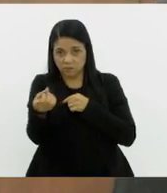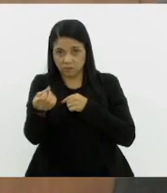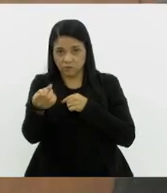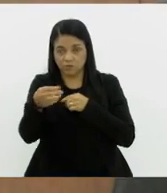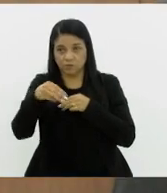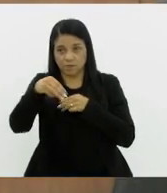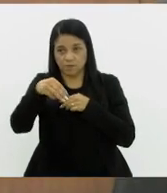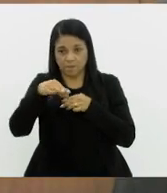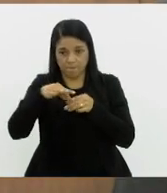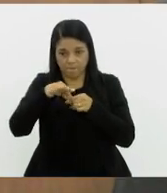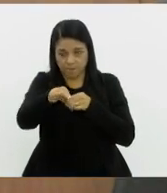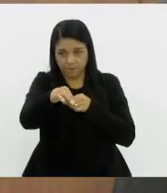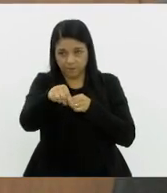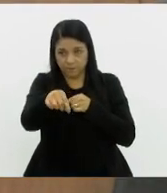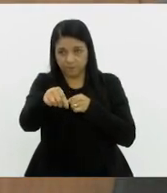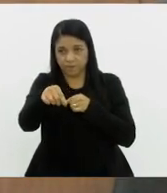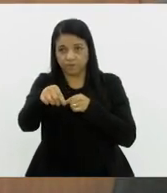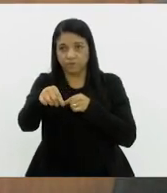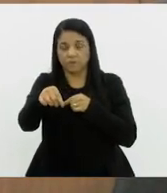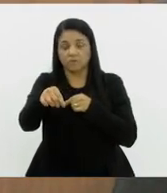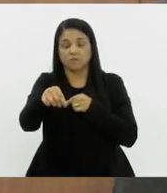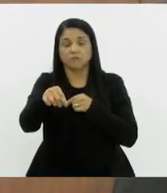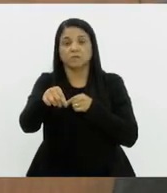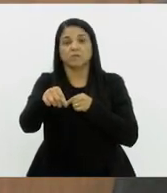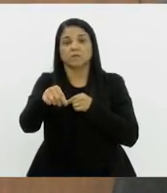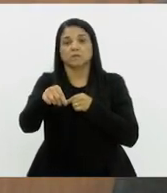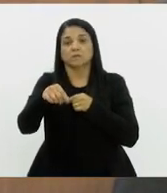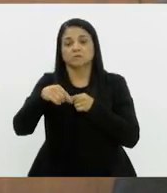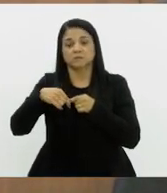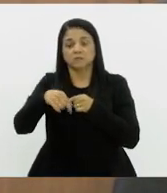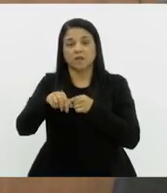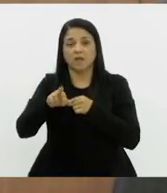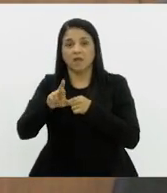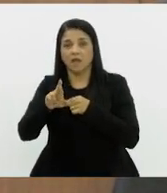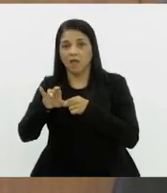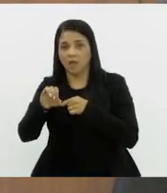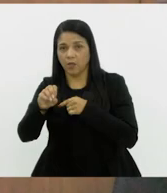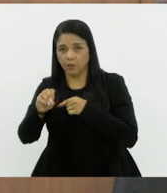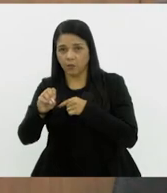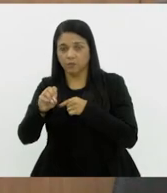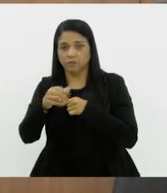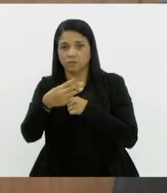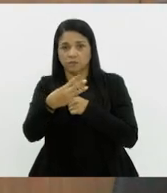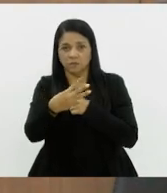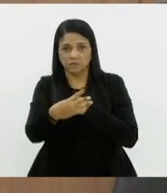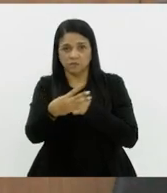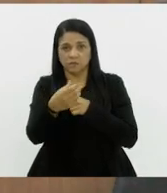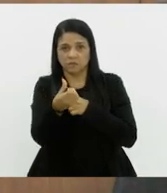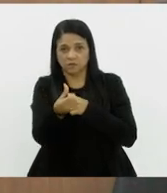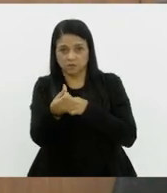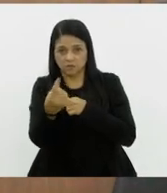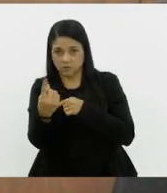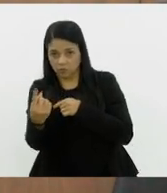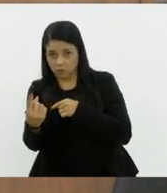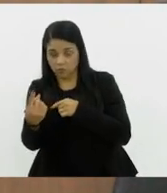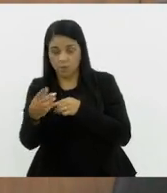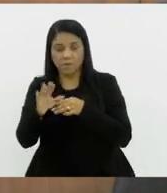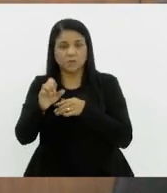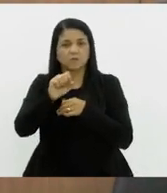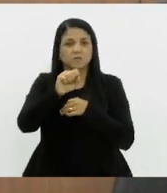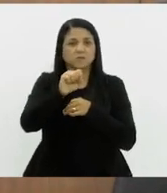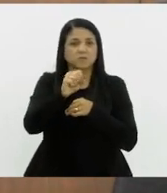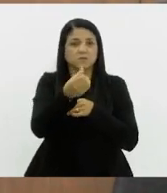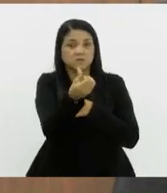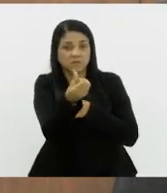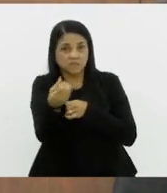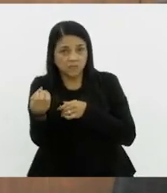dentro desse raio da SBR-381, o que a gente tem é essa faixa entre 600 e 800 pés que a gente pode